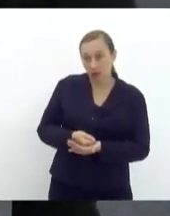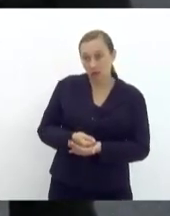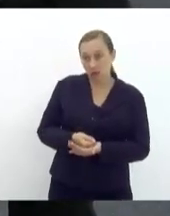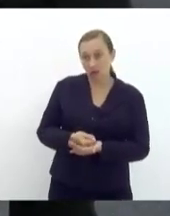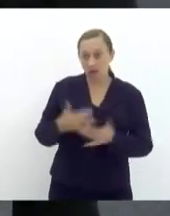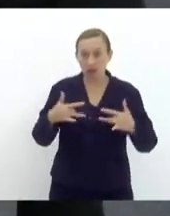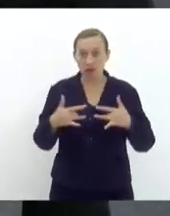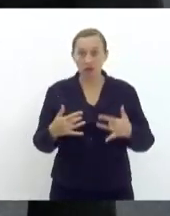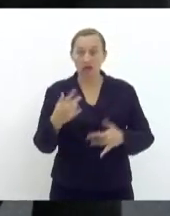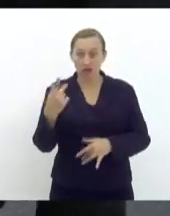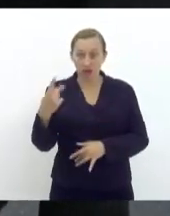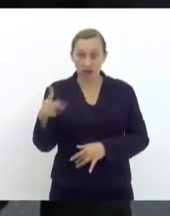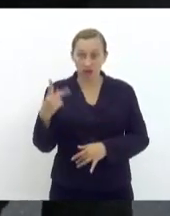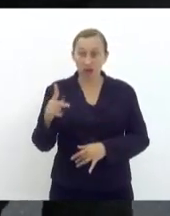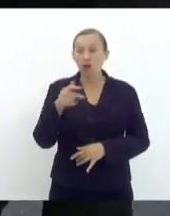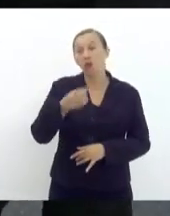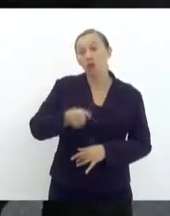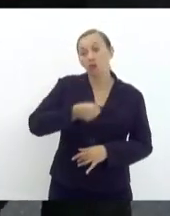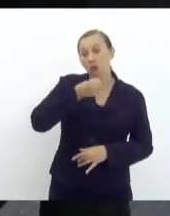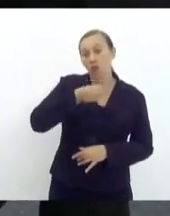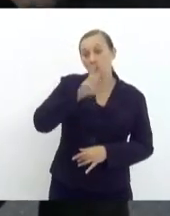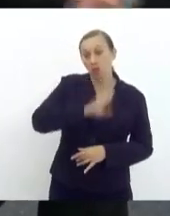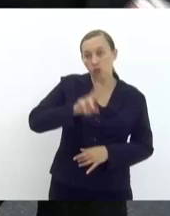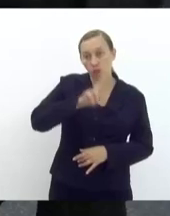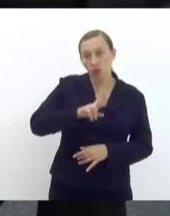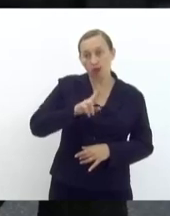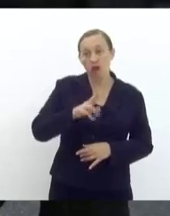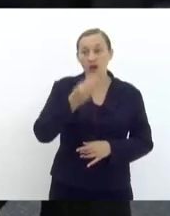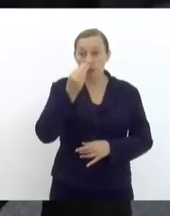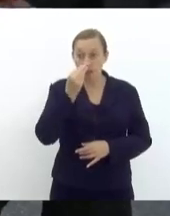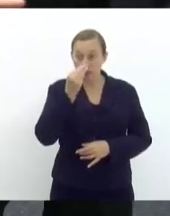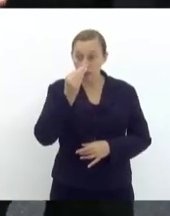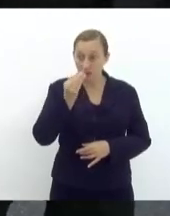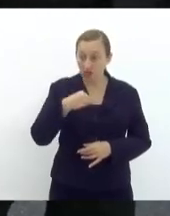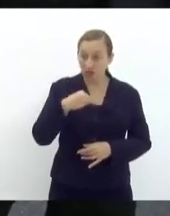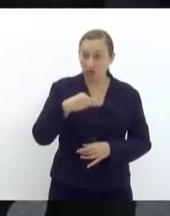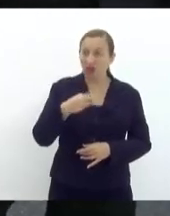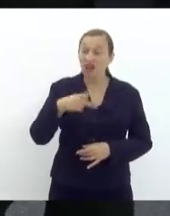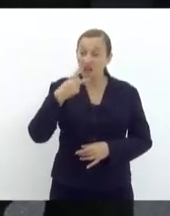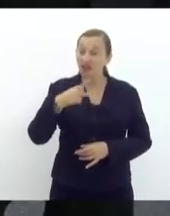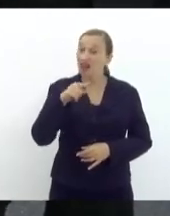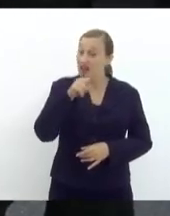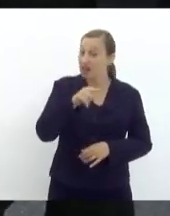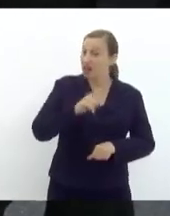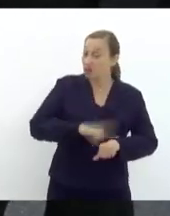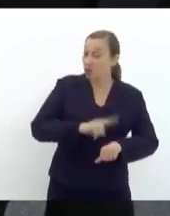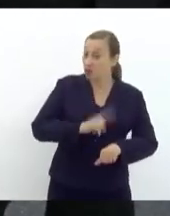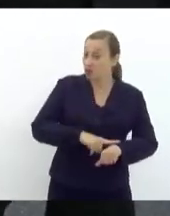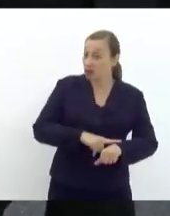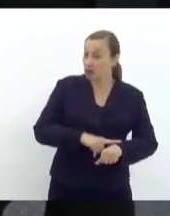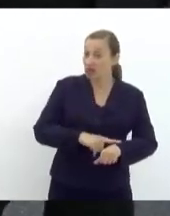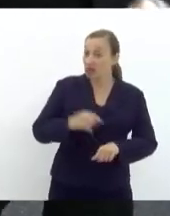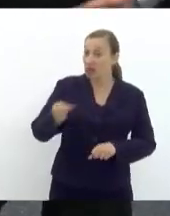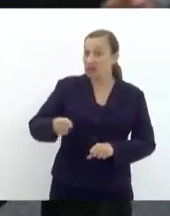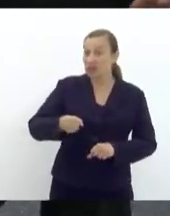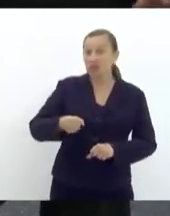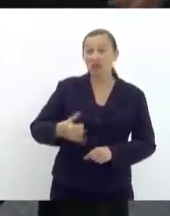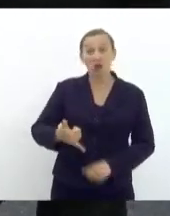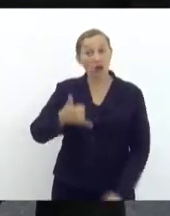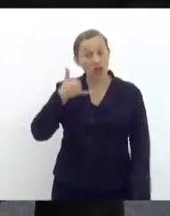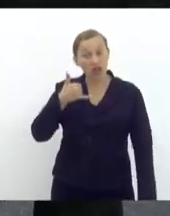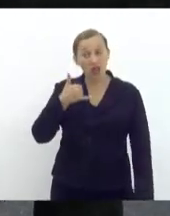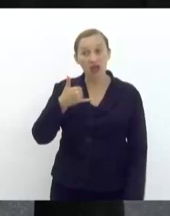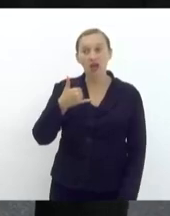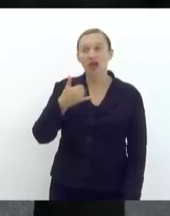vossa excelência utilizou desse microfone para mim hostilizar e dizer que naquele momento se eu liguei para o governador eu